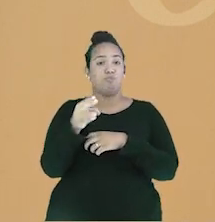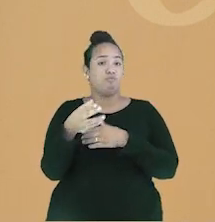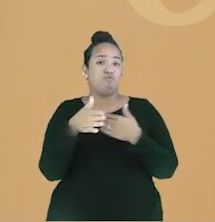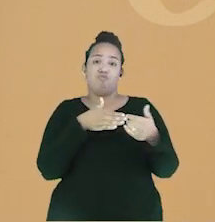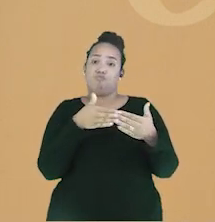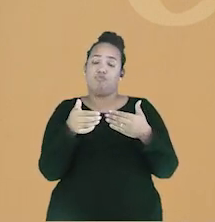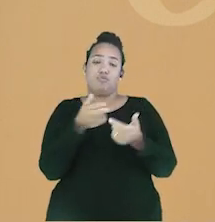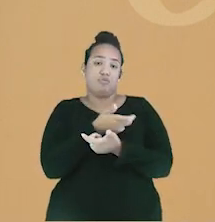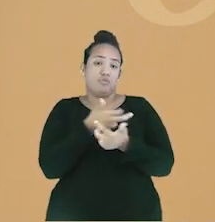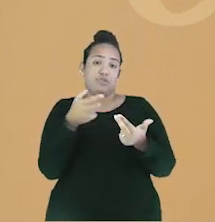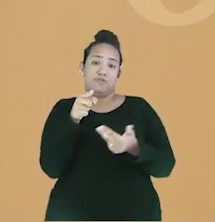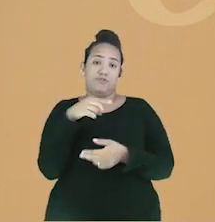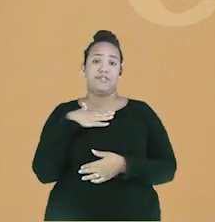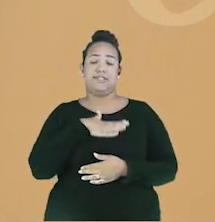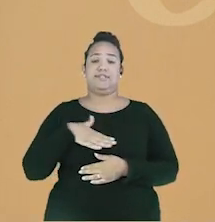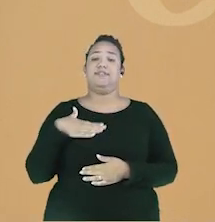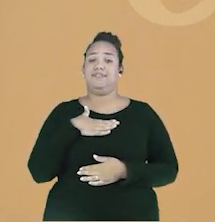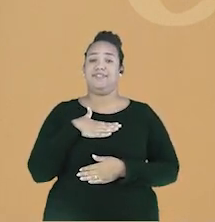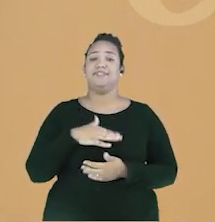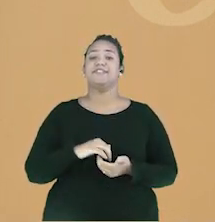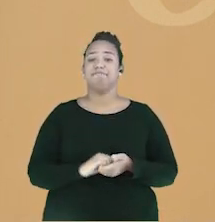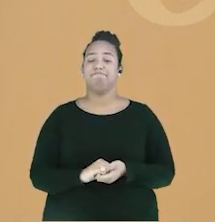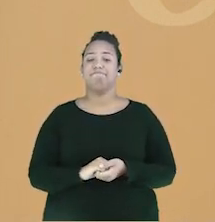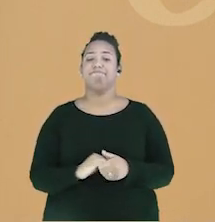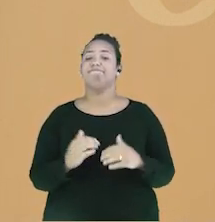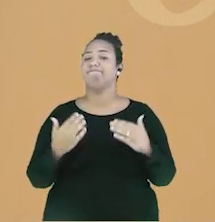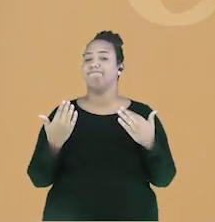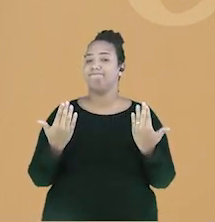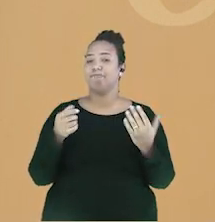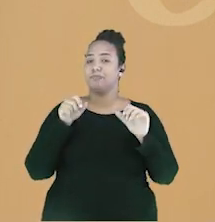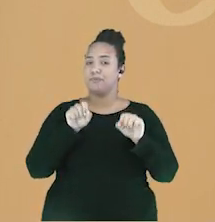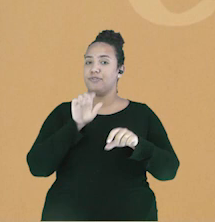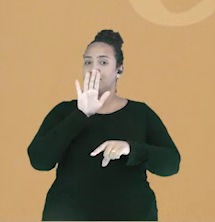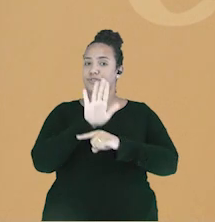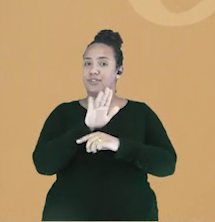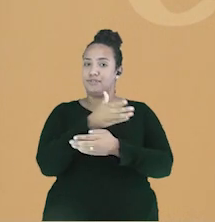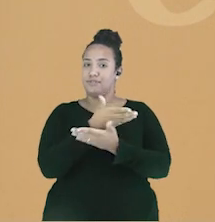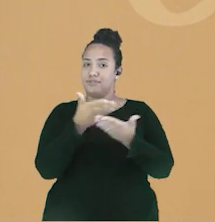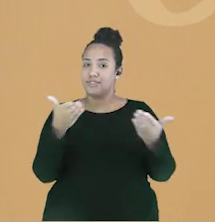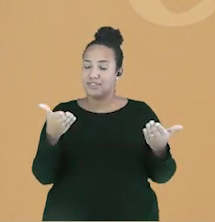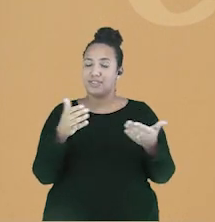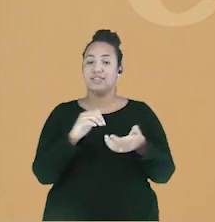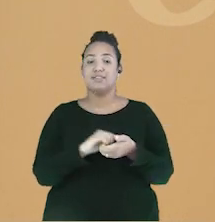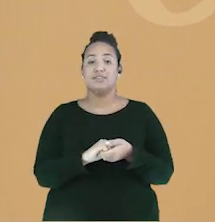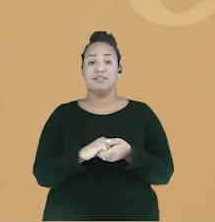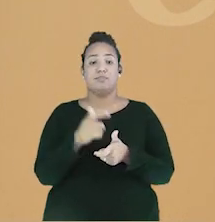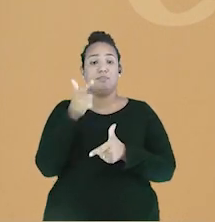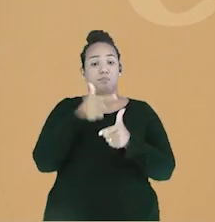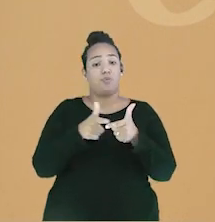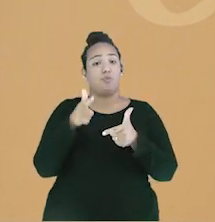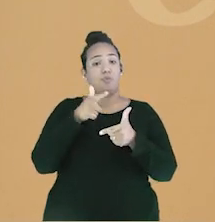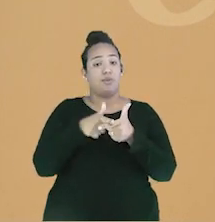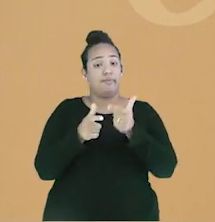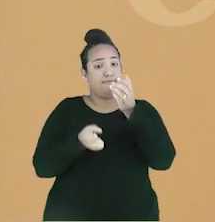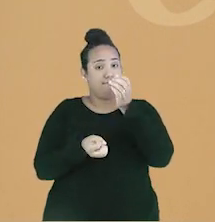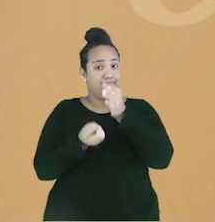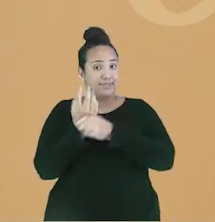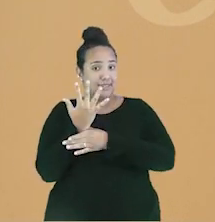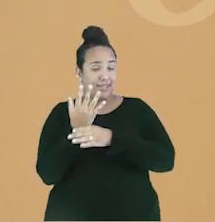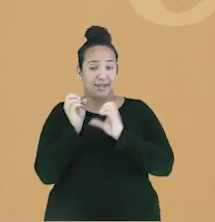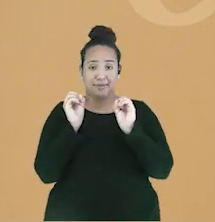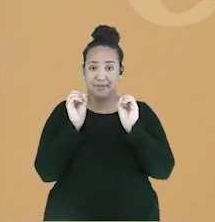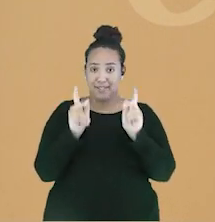te chame a atenção. Isso pode te ajudar a criar, elaborar os problemas, certo?